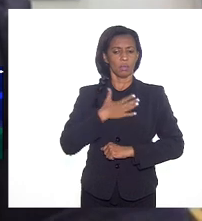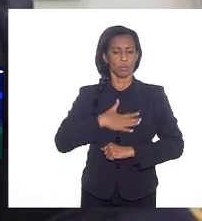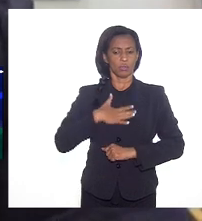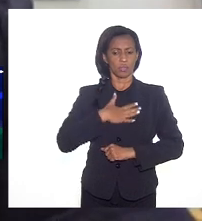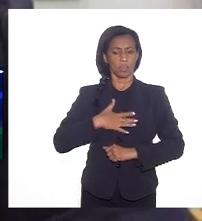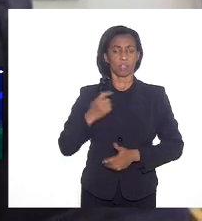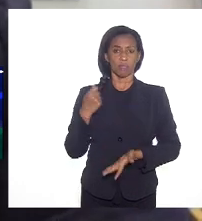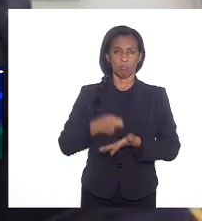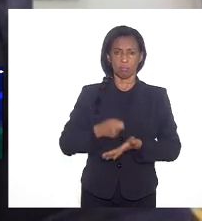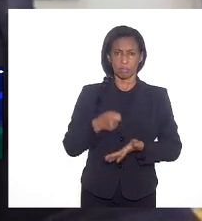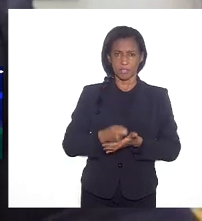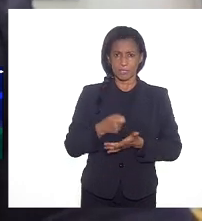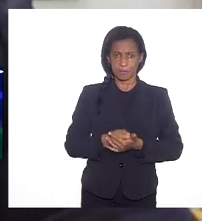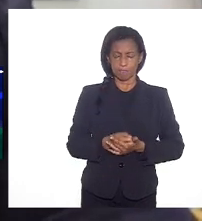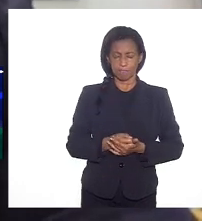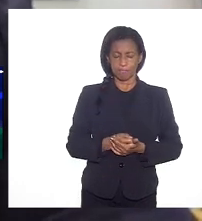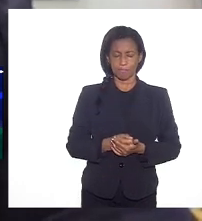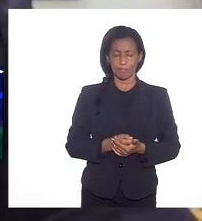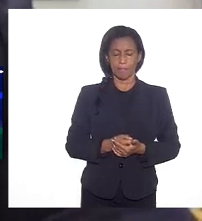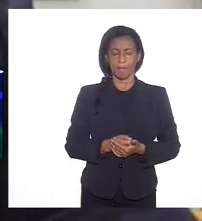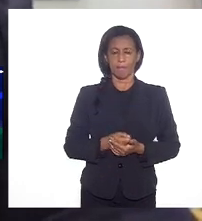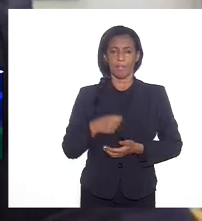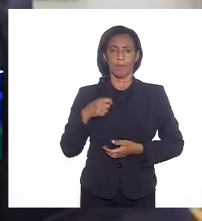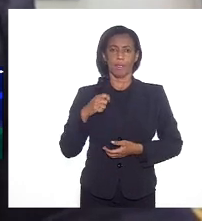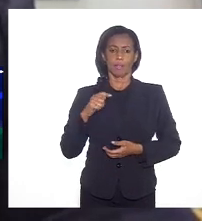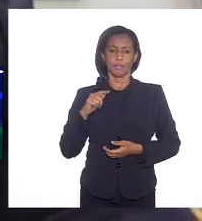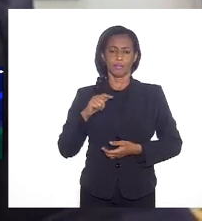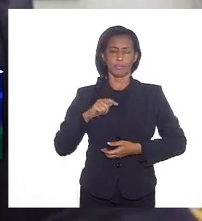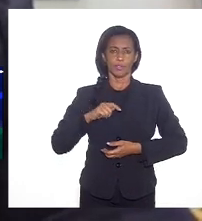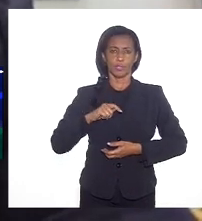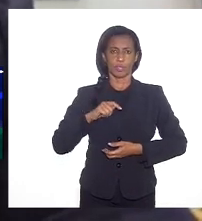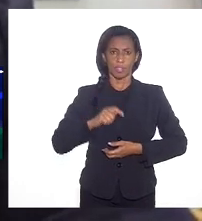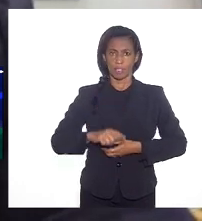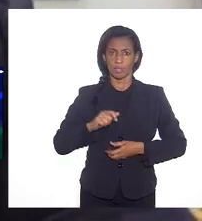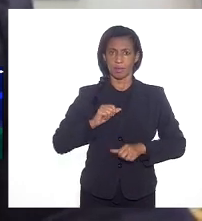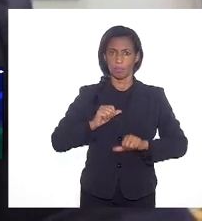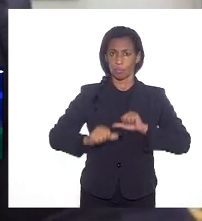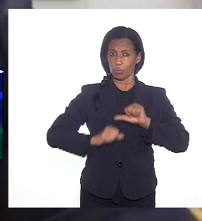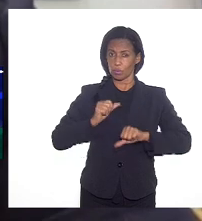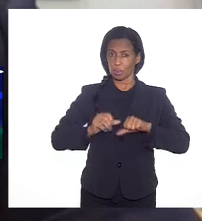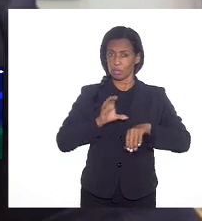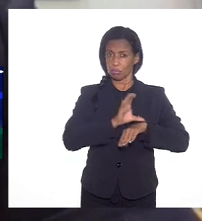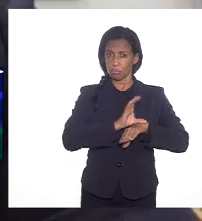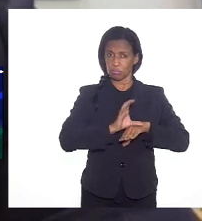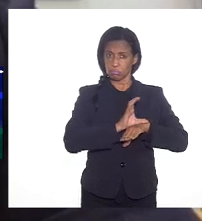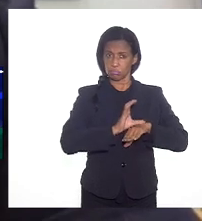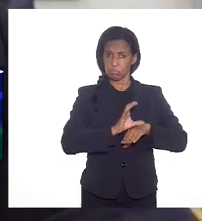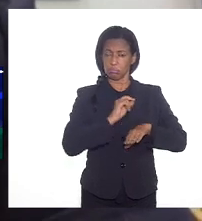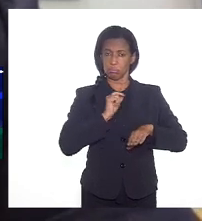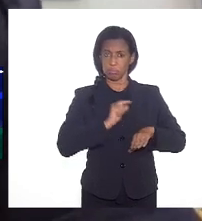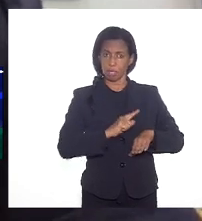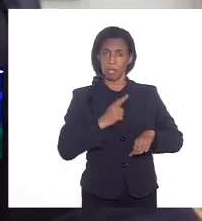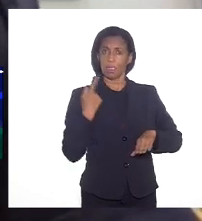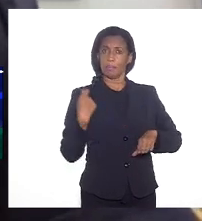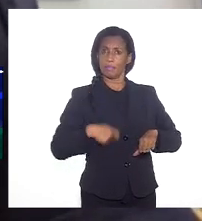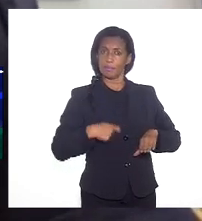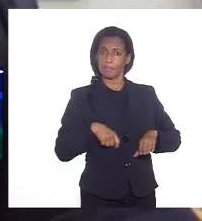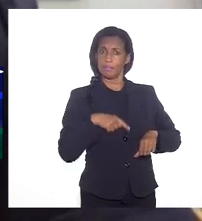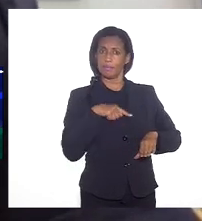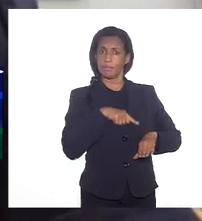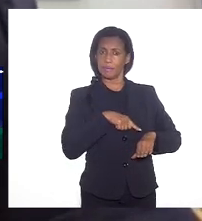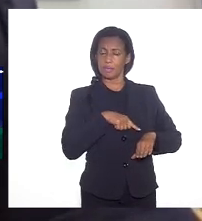insistir na tecla de que essa essa mudança constitucional ela deveria